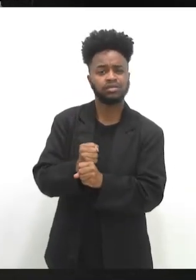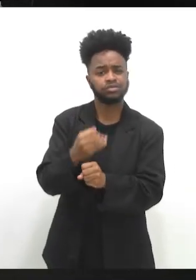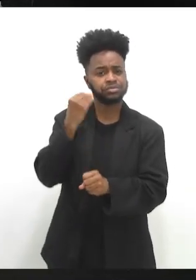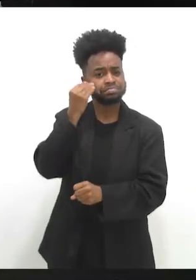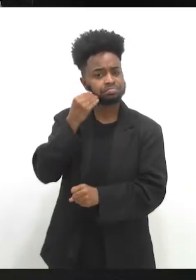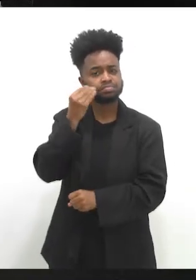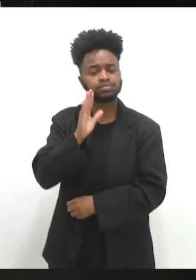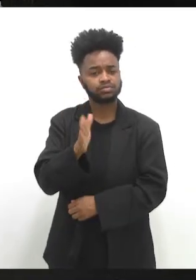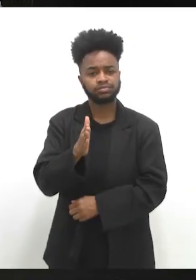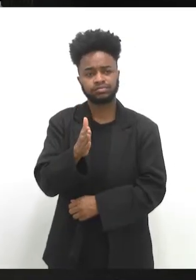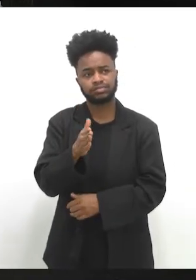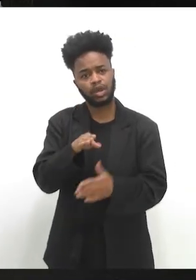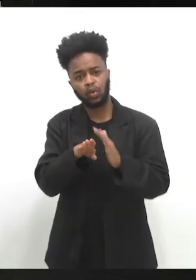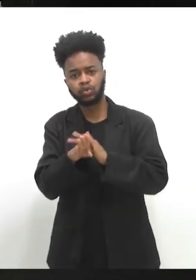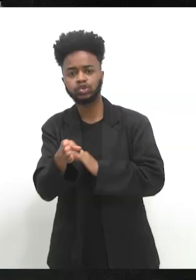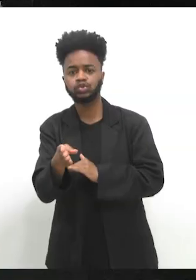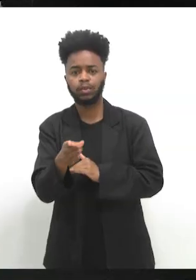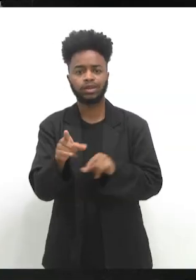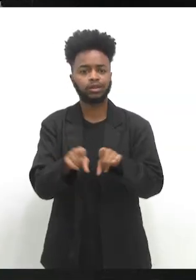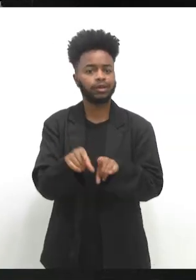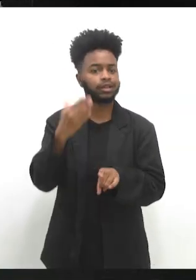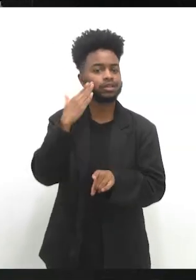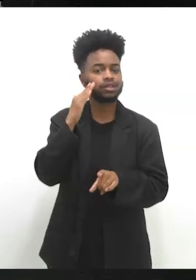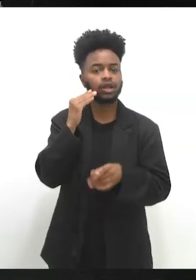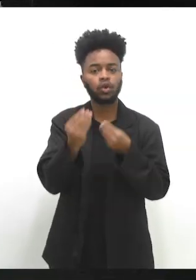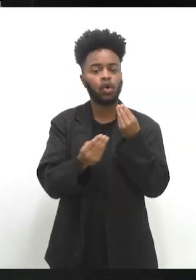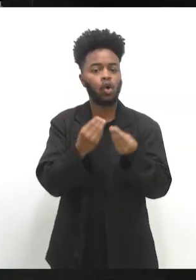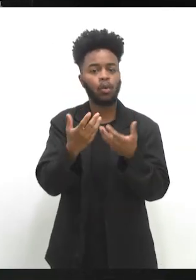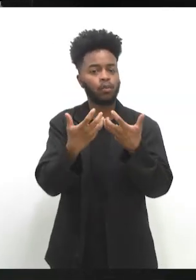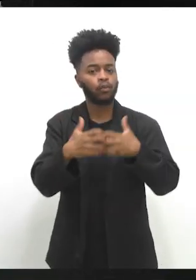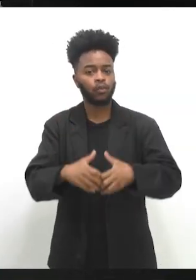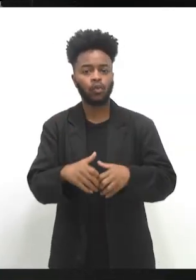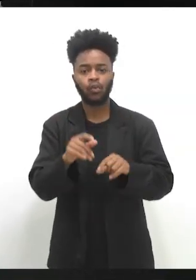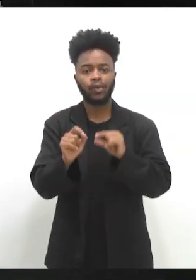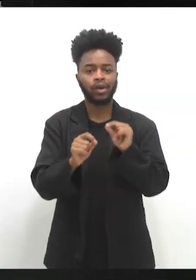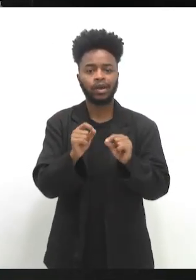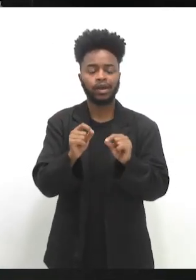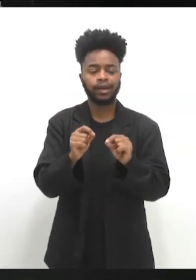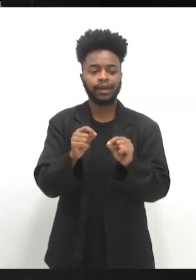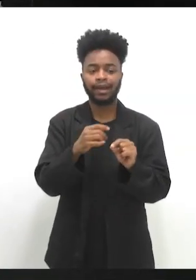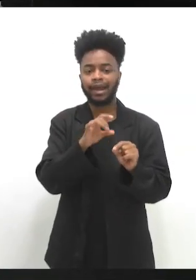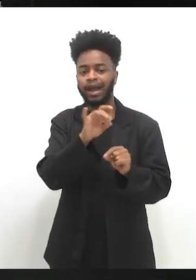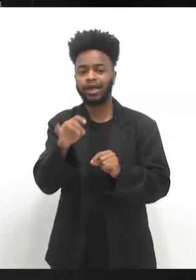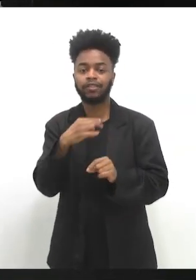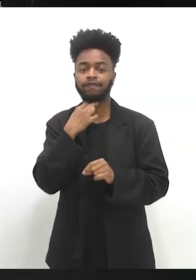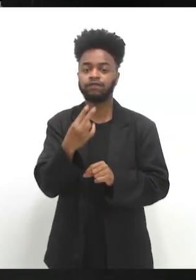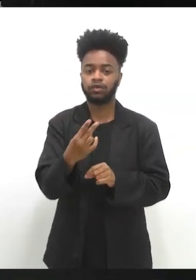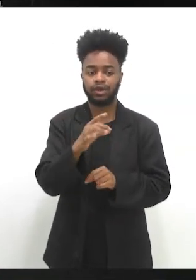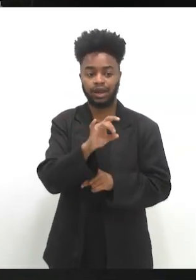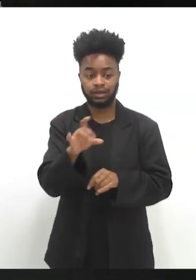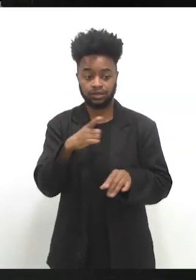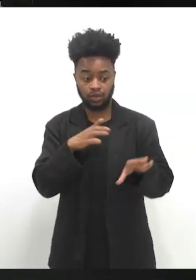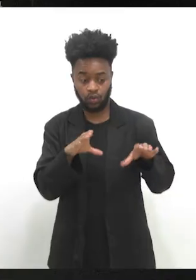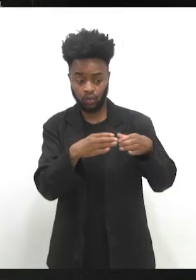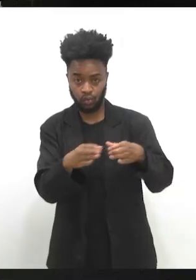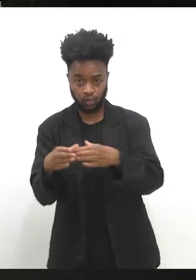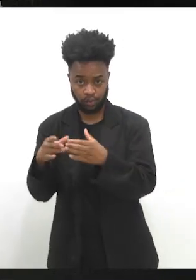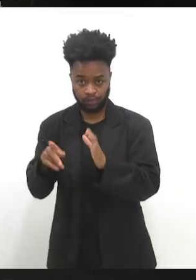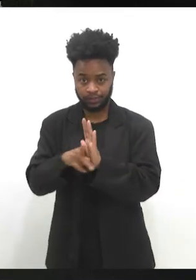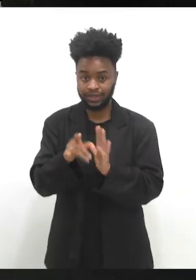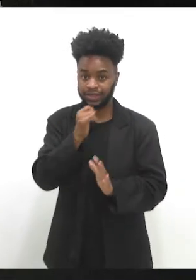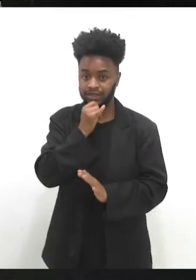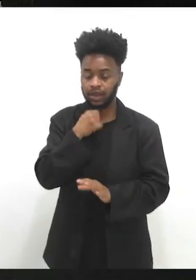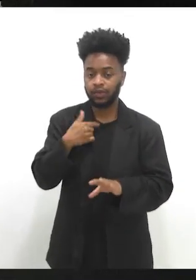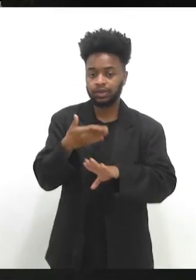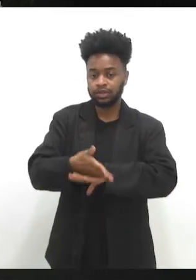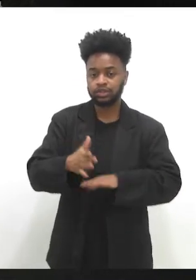fazendo isso que a gente acaba realmente acostumando e entendendo como é que é cada voz, cada naipe, cada coro tem o seu próprio som. Então, quando eu cheguei no coro